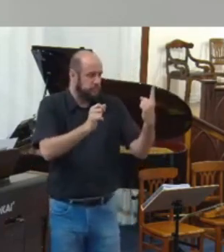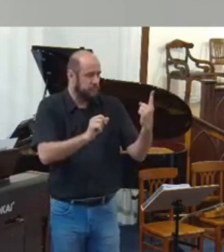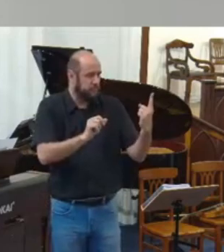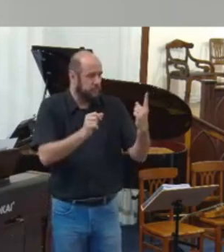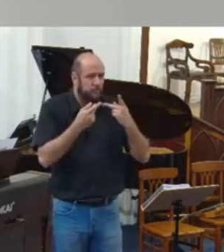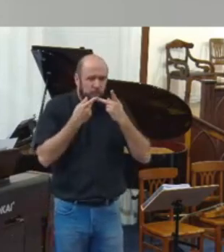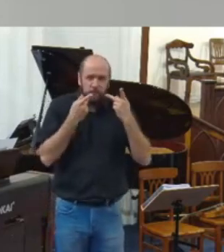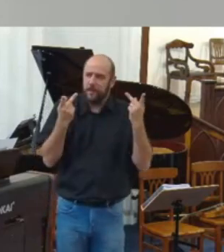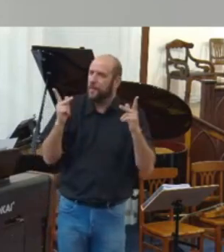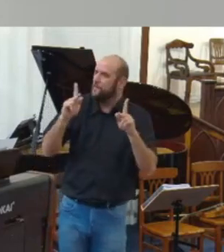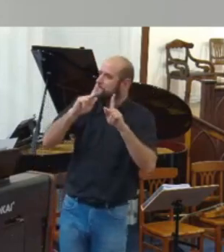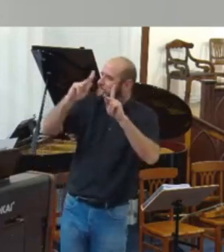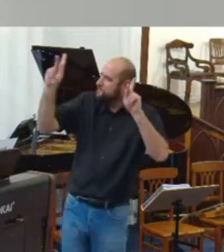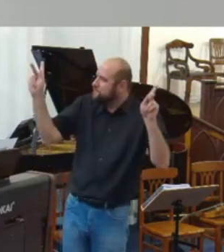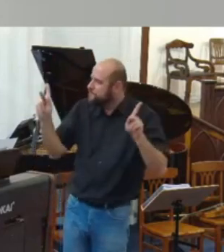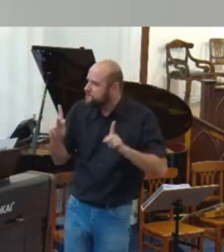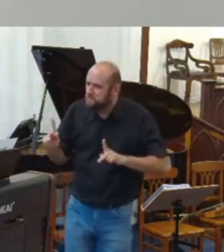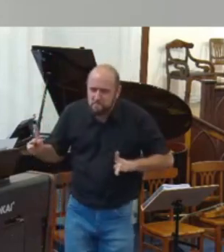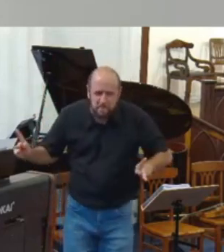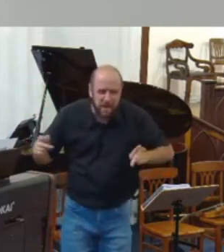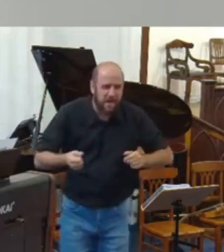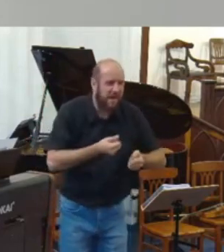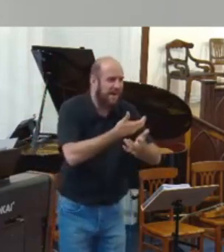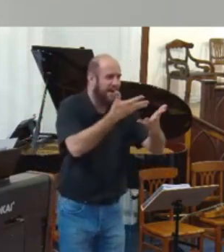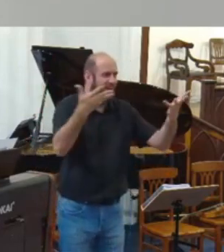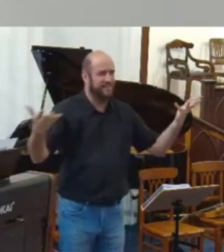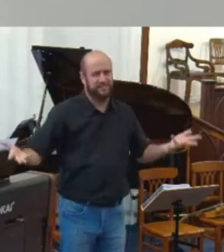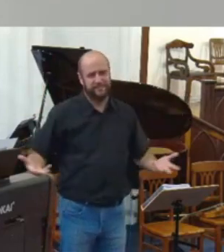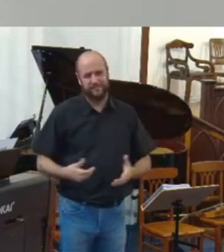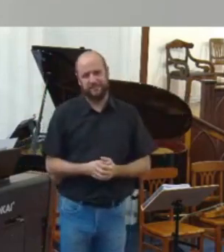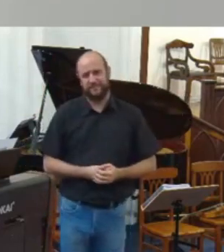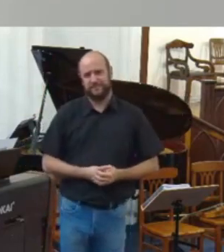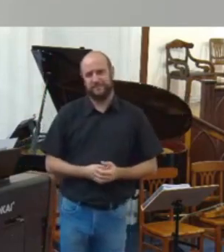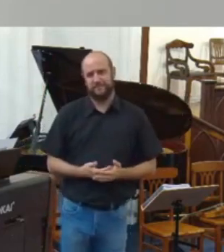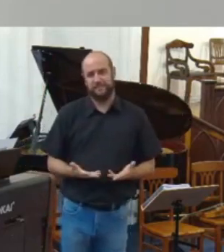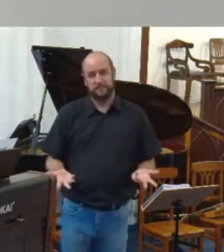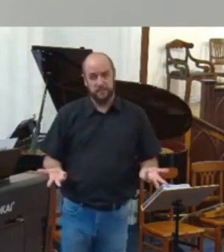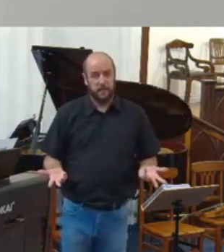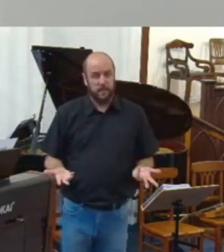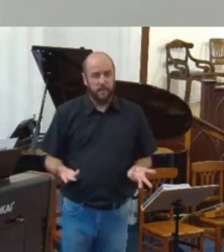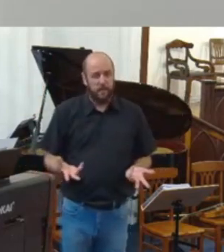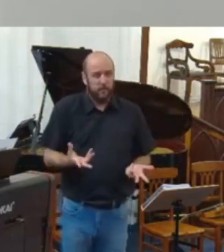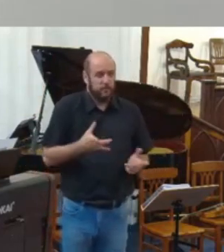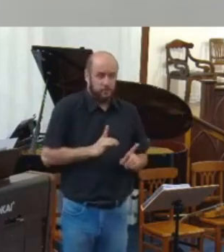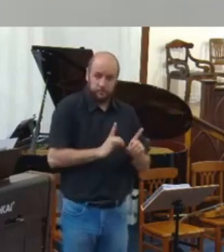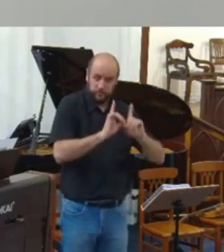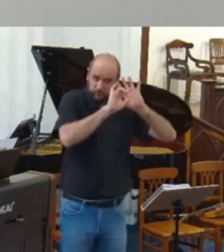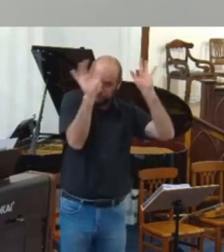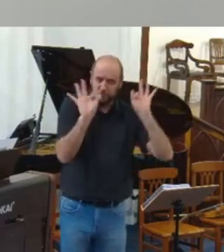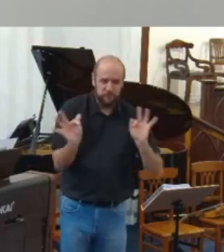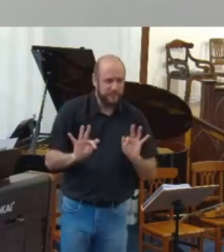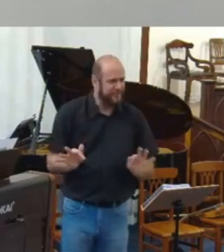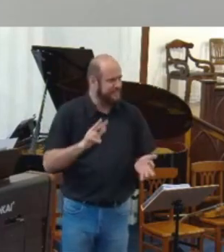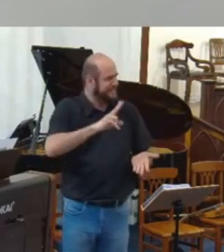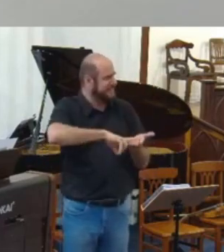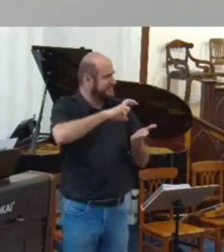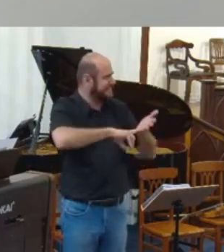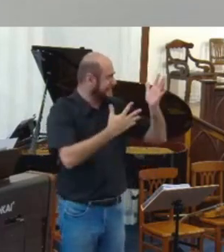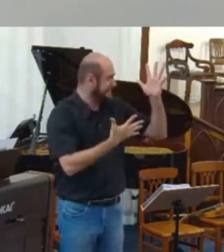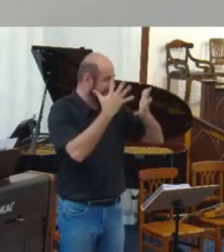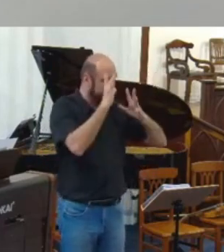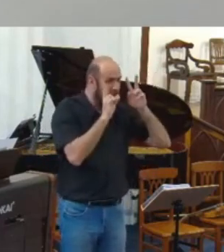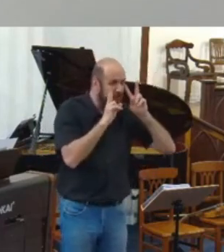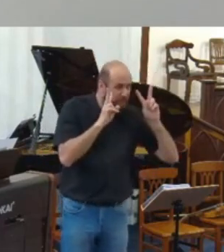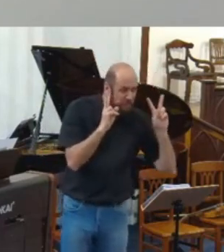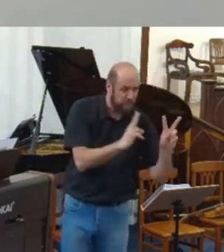que a paz esteja com vocês. Então eles estão muito felizes com isso, se alegram ao ver o